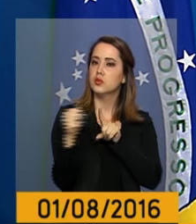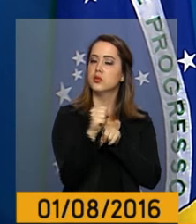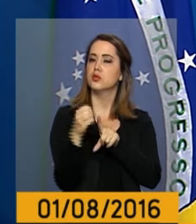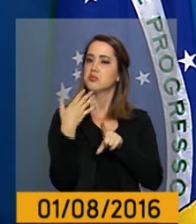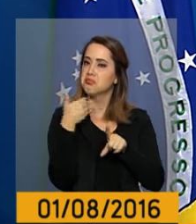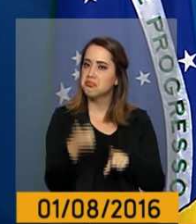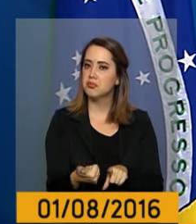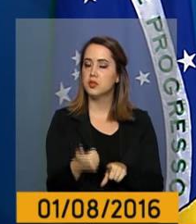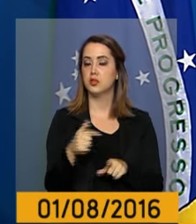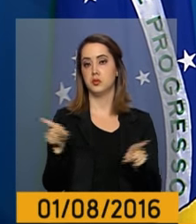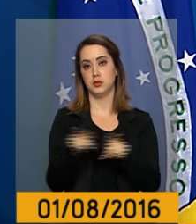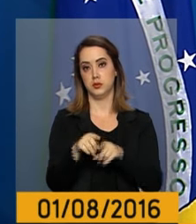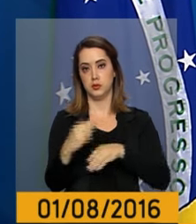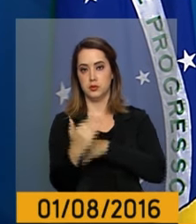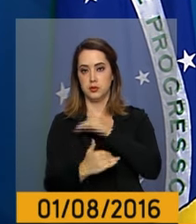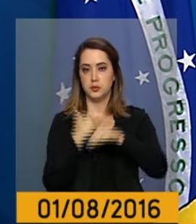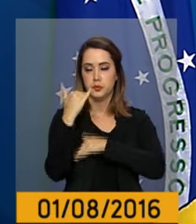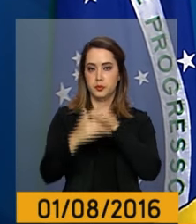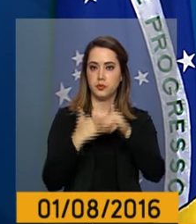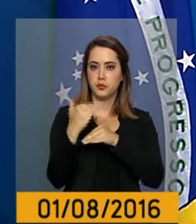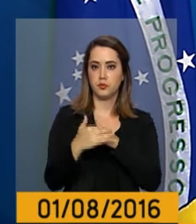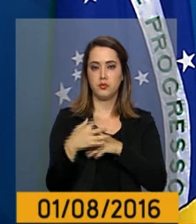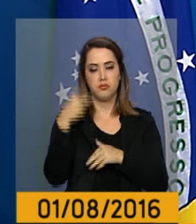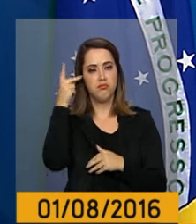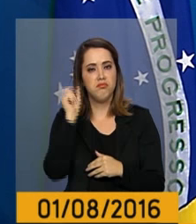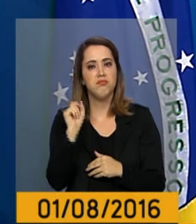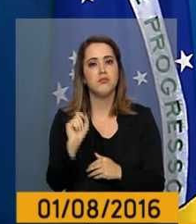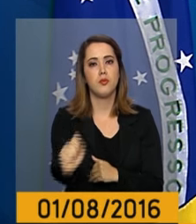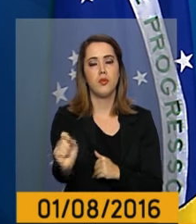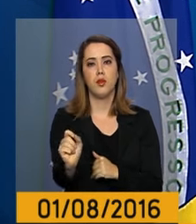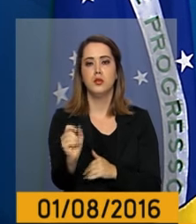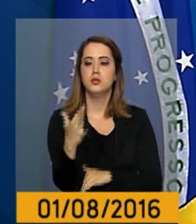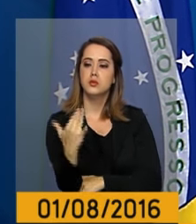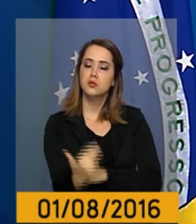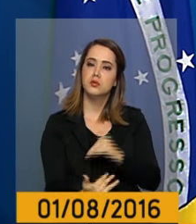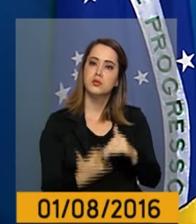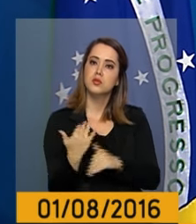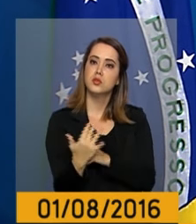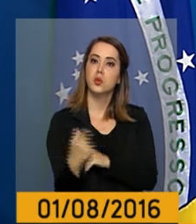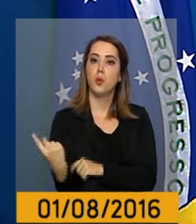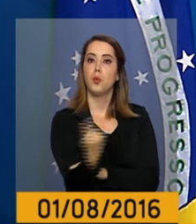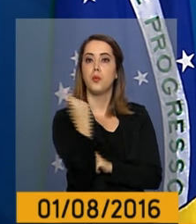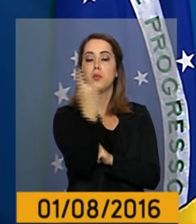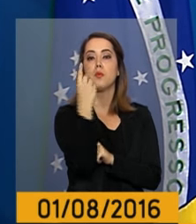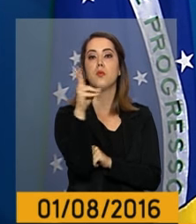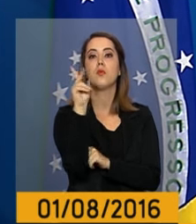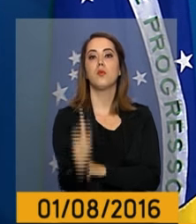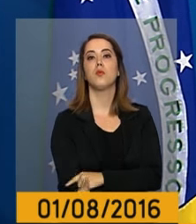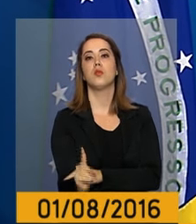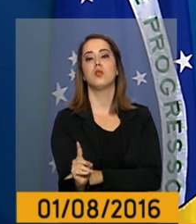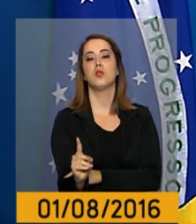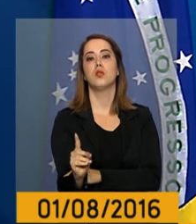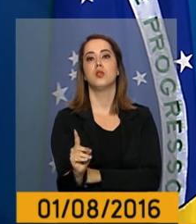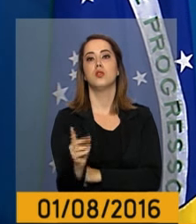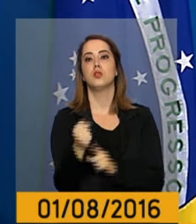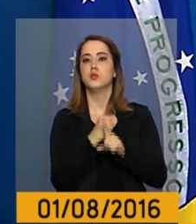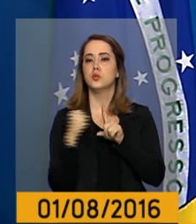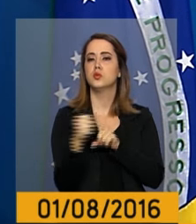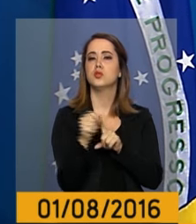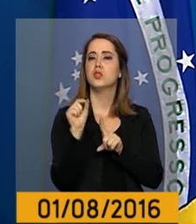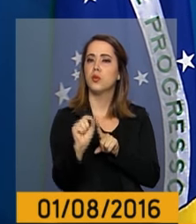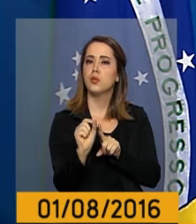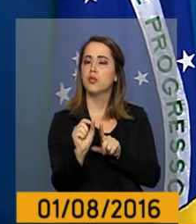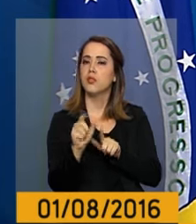o crescimento para gerar um dos primeiros direitos sociais, que é o direito ao emprego. Não há